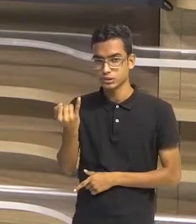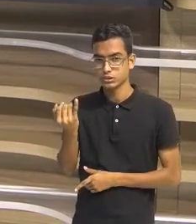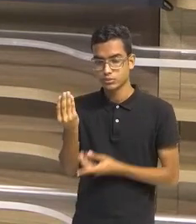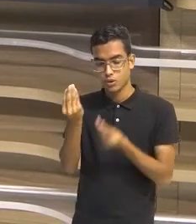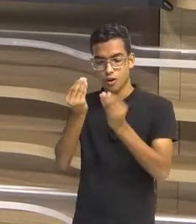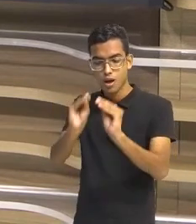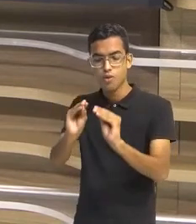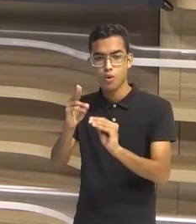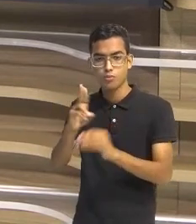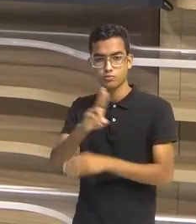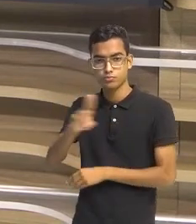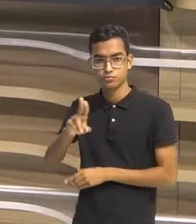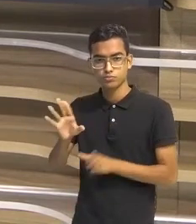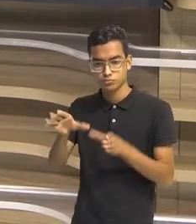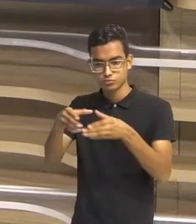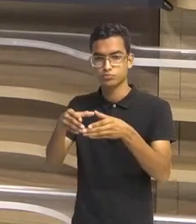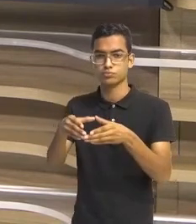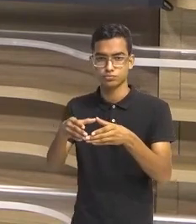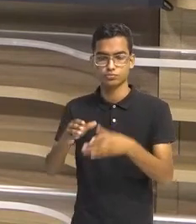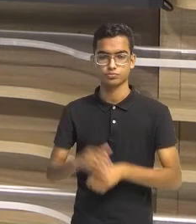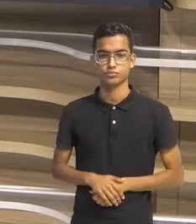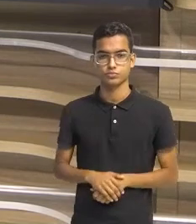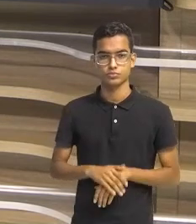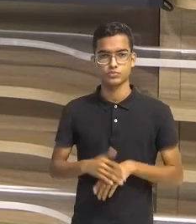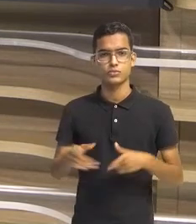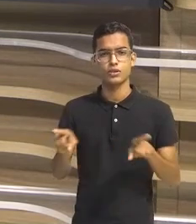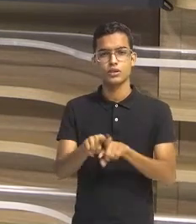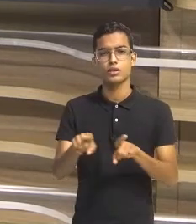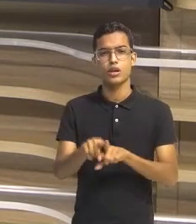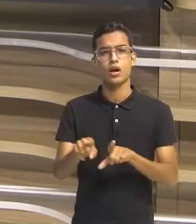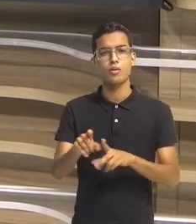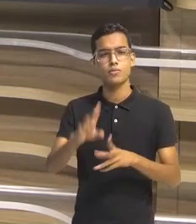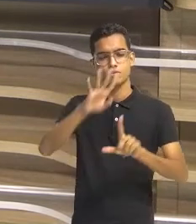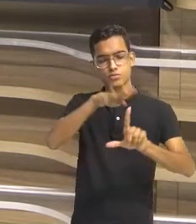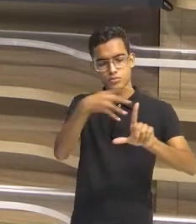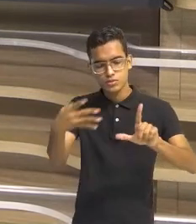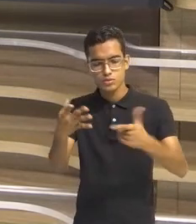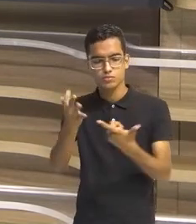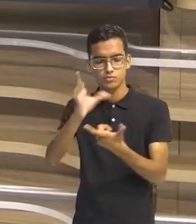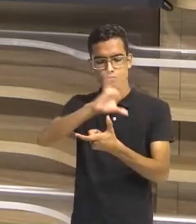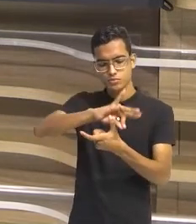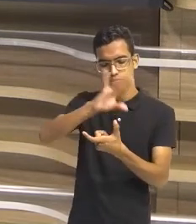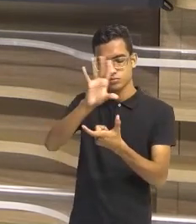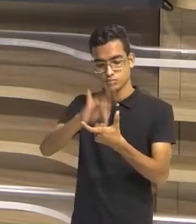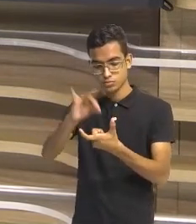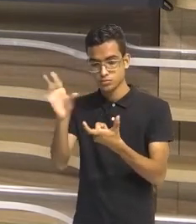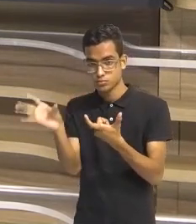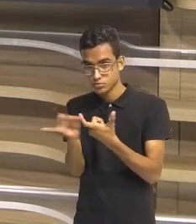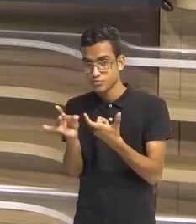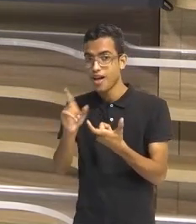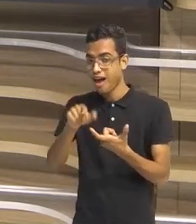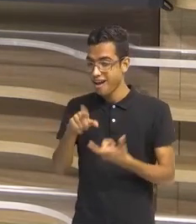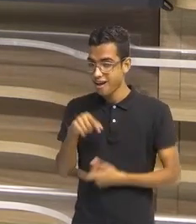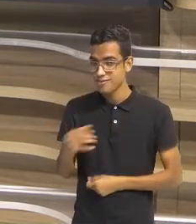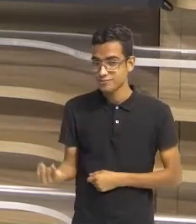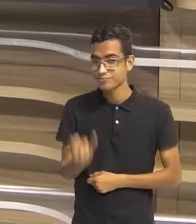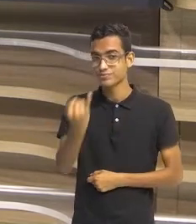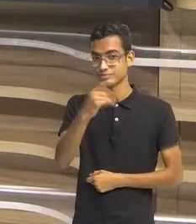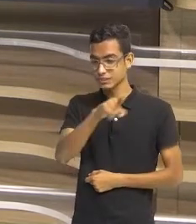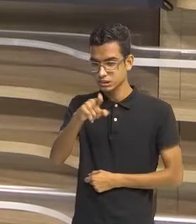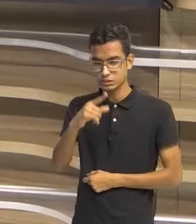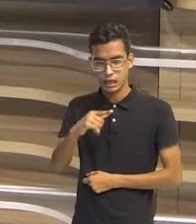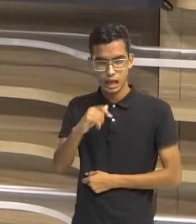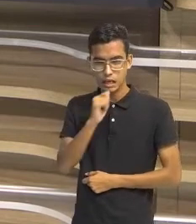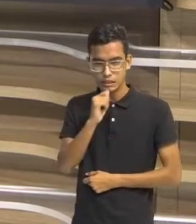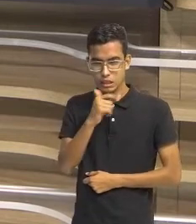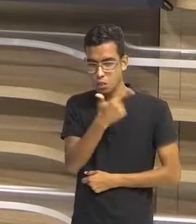compostos, tá bom? E aquela tabelinha também de prefixo, infixo e sufixo, aquilo, gente, é super importante, tá? Caso você não tenha,